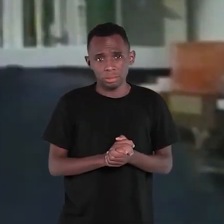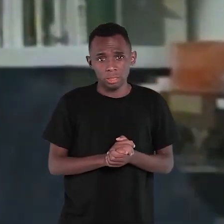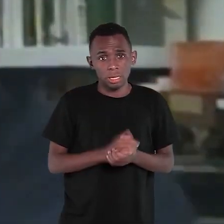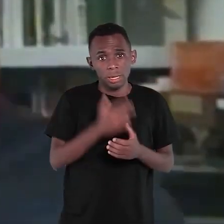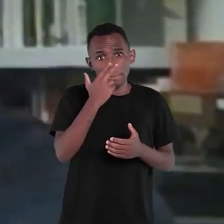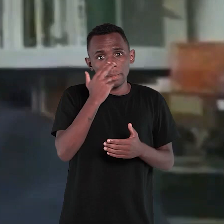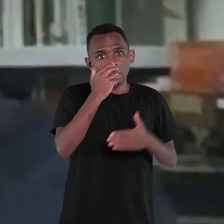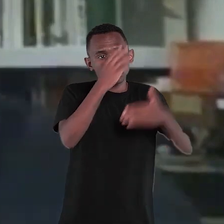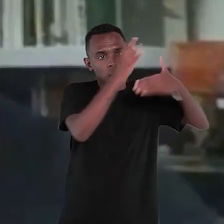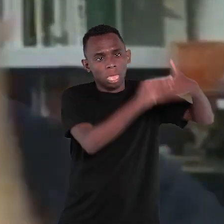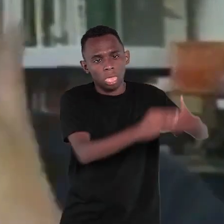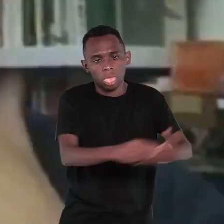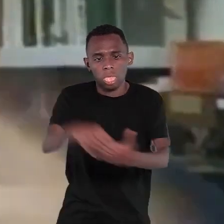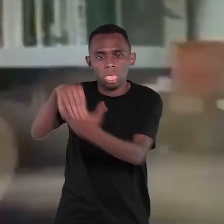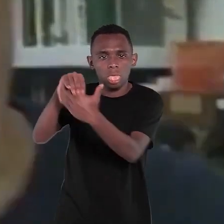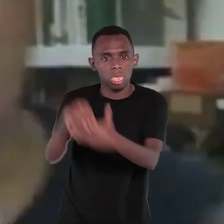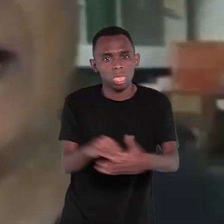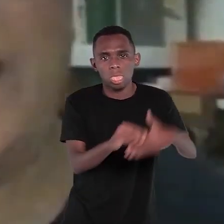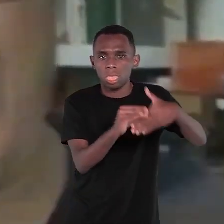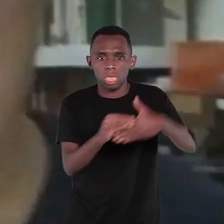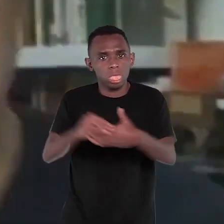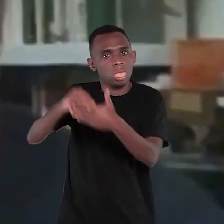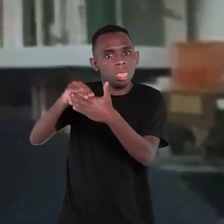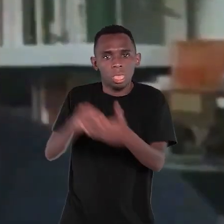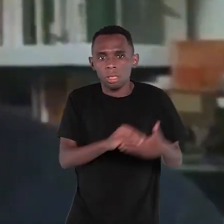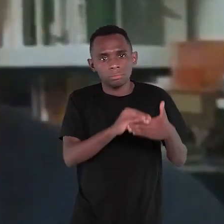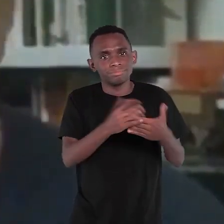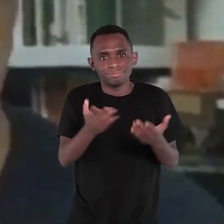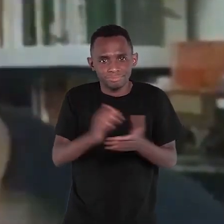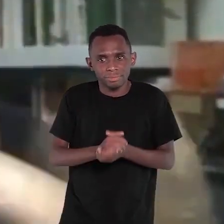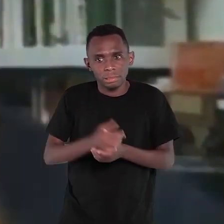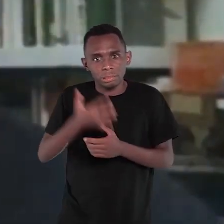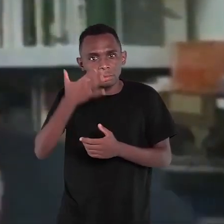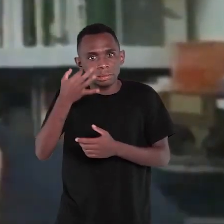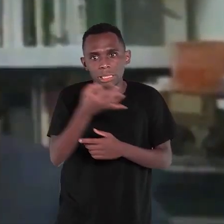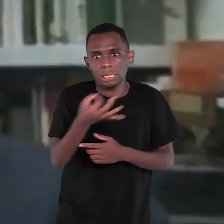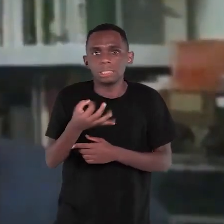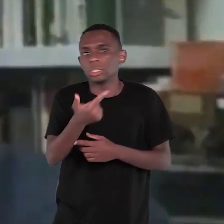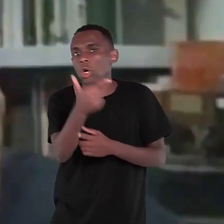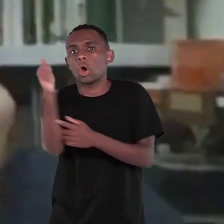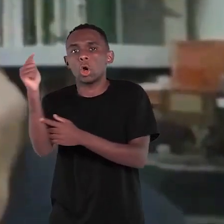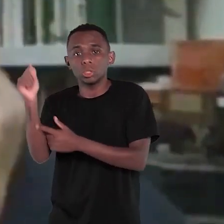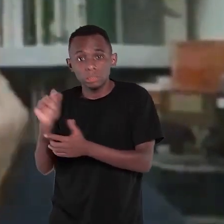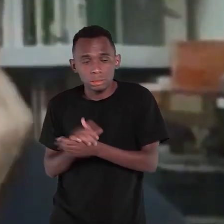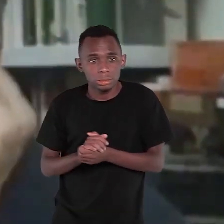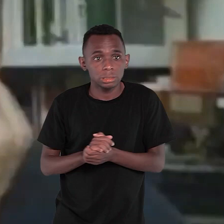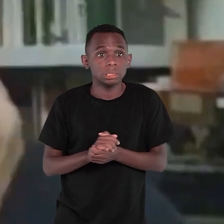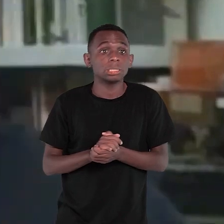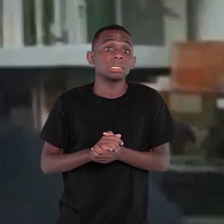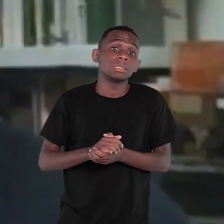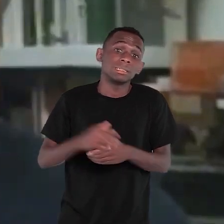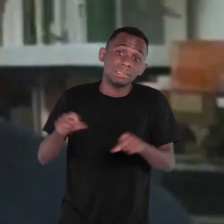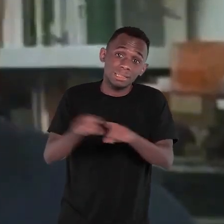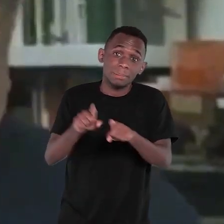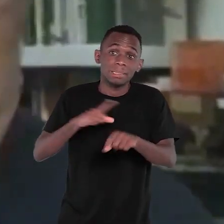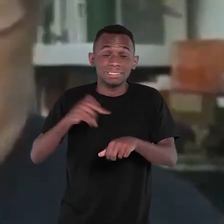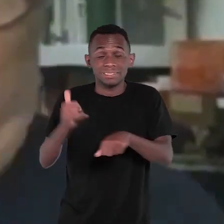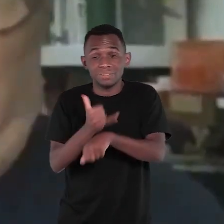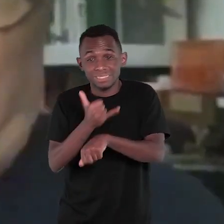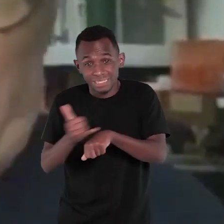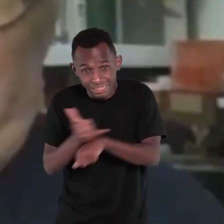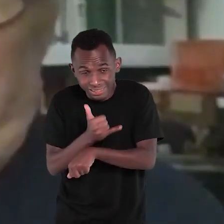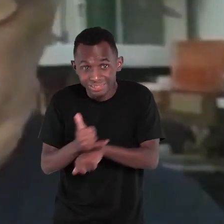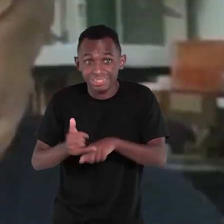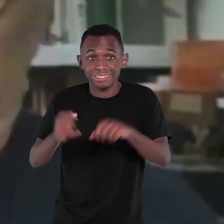sendo carregado, né? Para lá e para cá, em função dos interesses. E tem um mecanismo aí que é muito